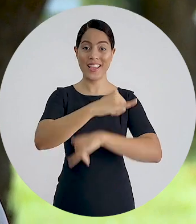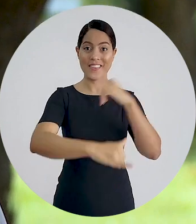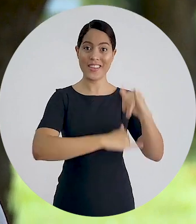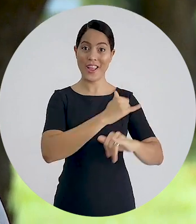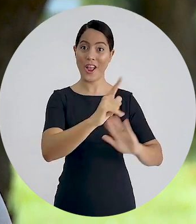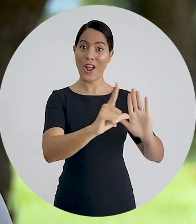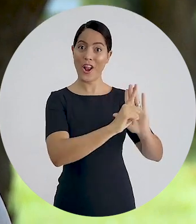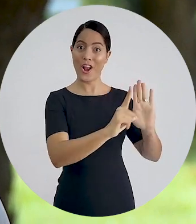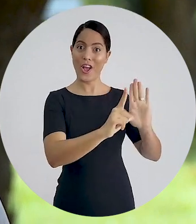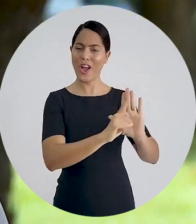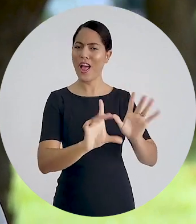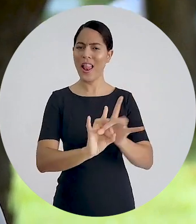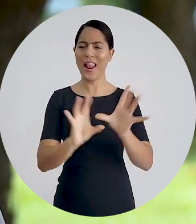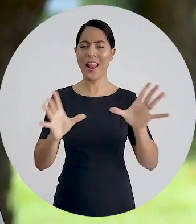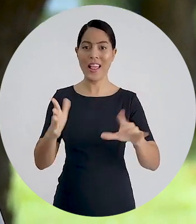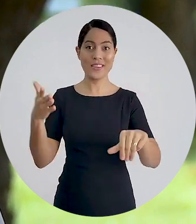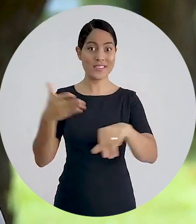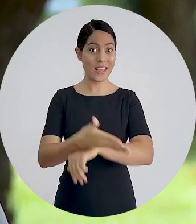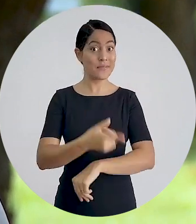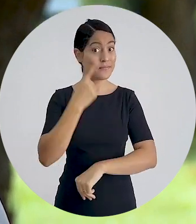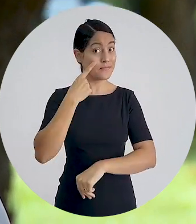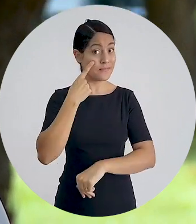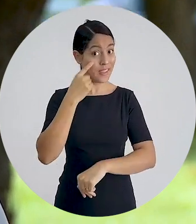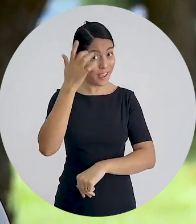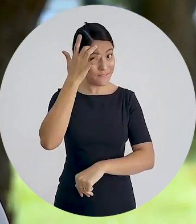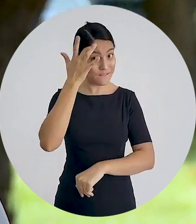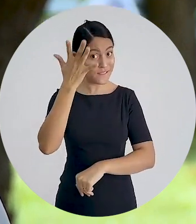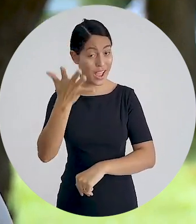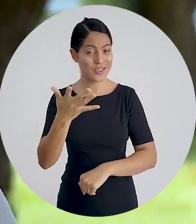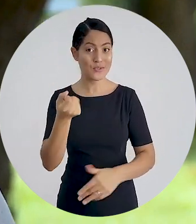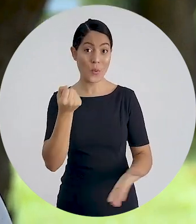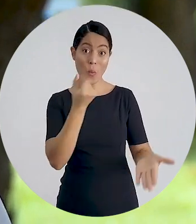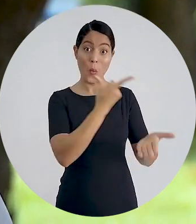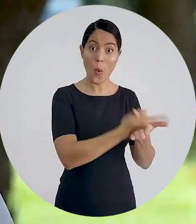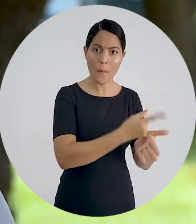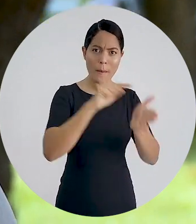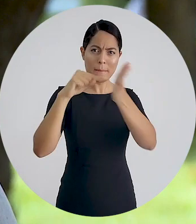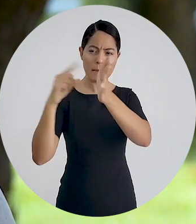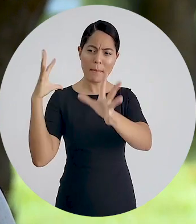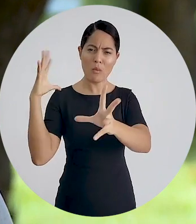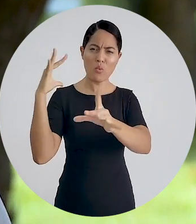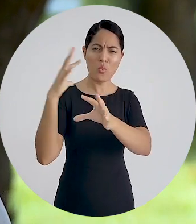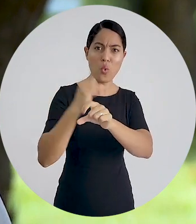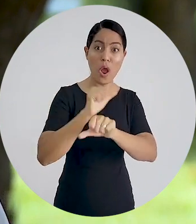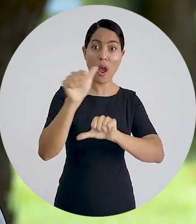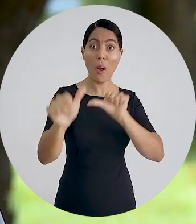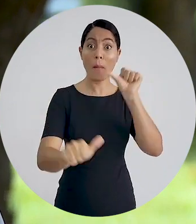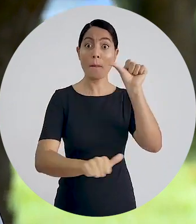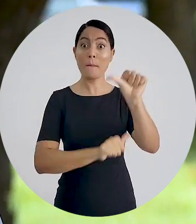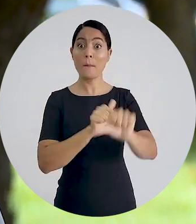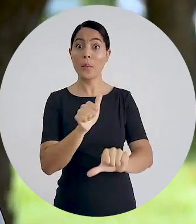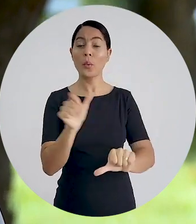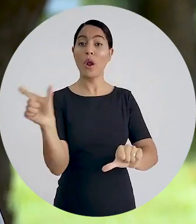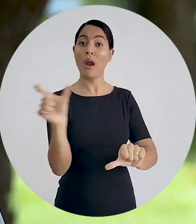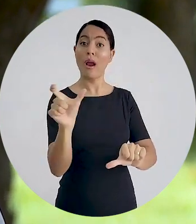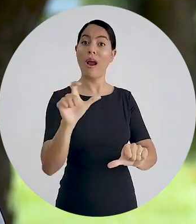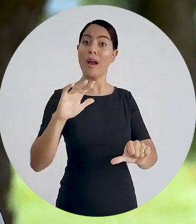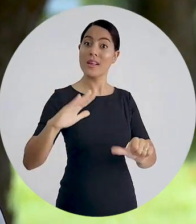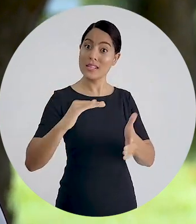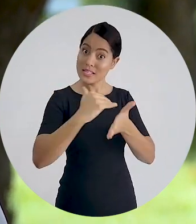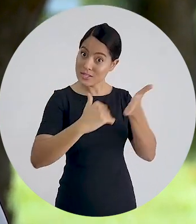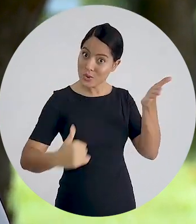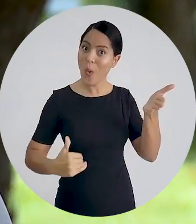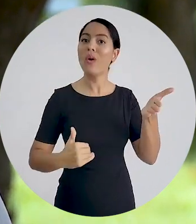estabelecimentos parceiros ou lojas virtuais participantes do programa. É muito fácil. Você compra e acumula pontos que podem